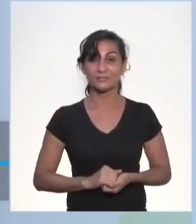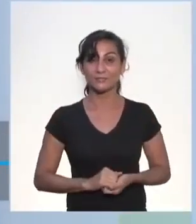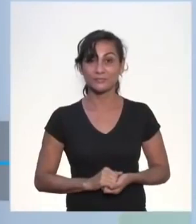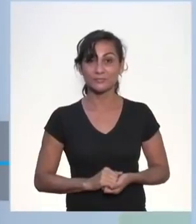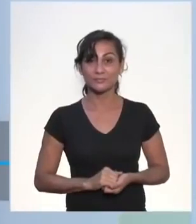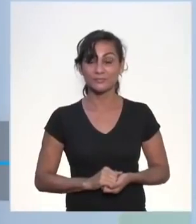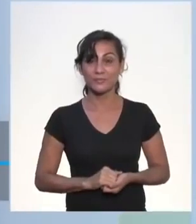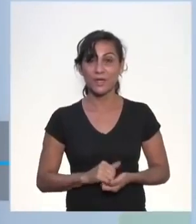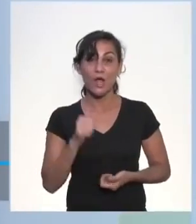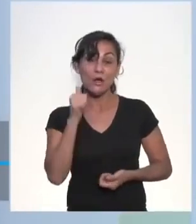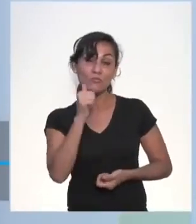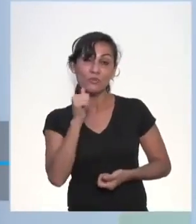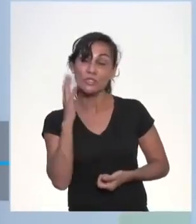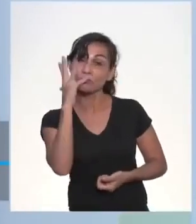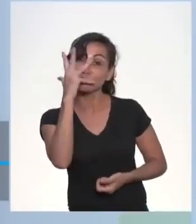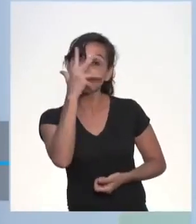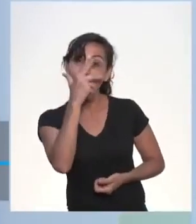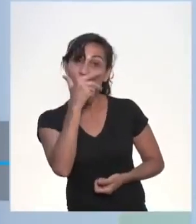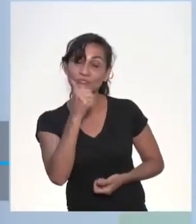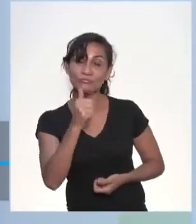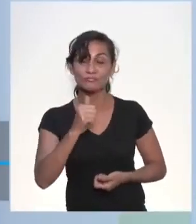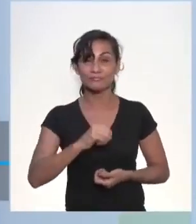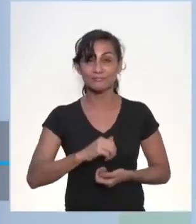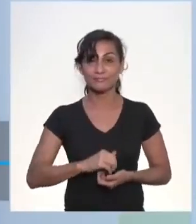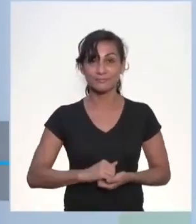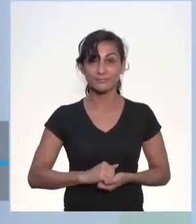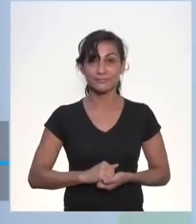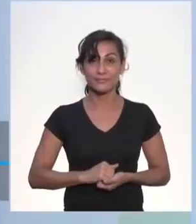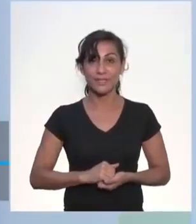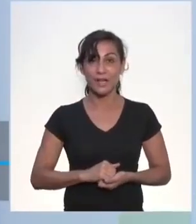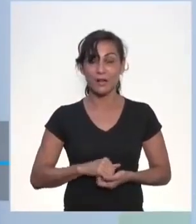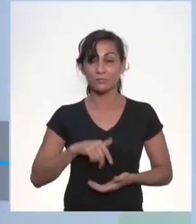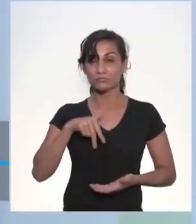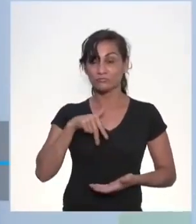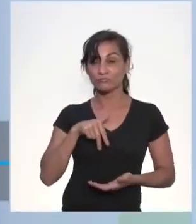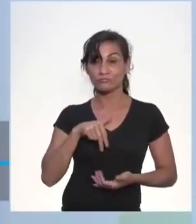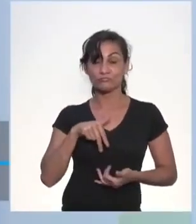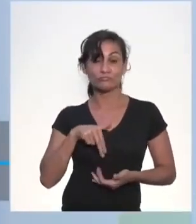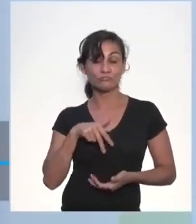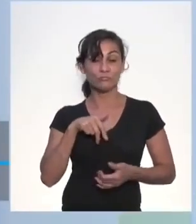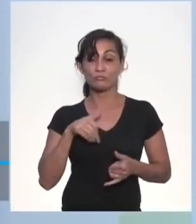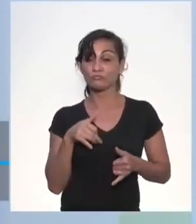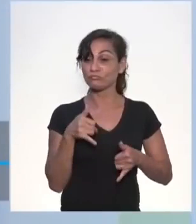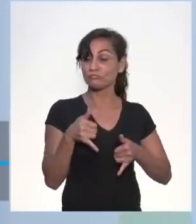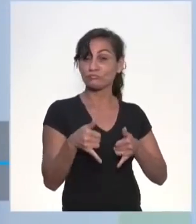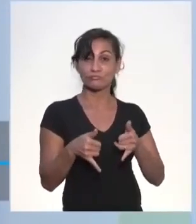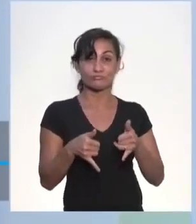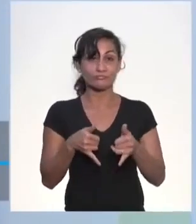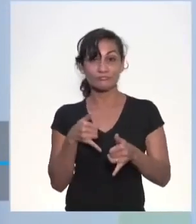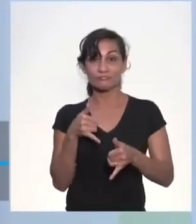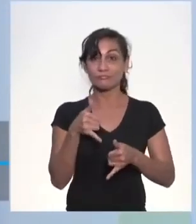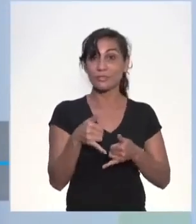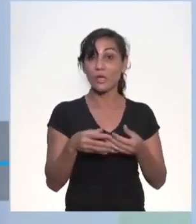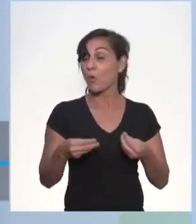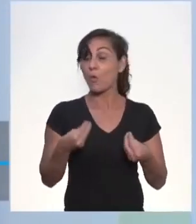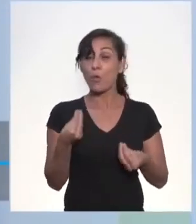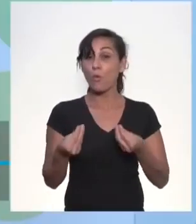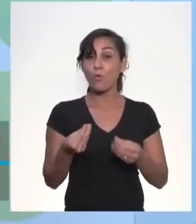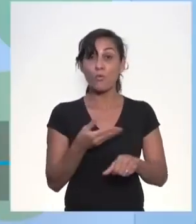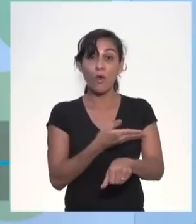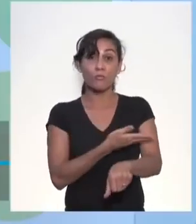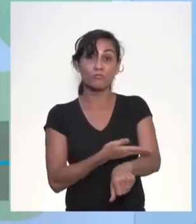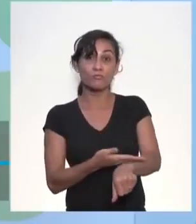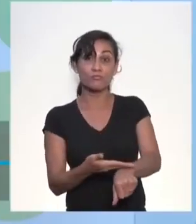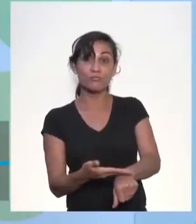Feliz. Moça bonita. Bonita. Modelo. Mas assim, um comportamento, né? Como que seria essa num perfil